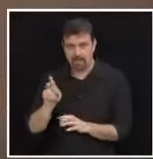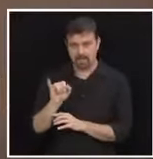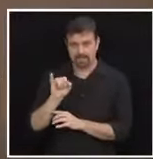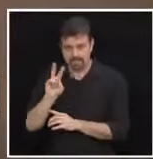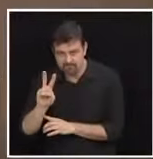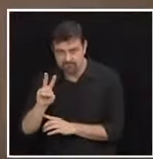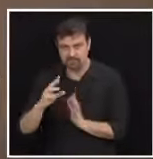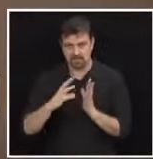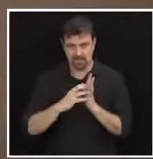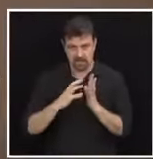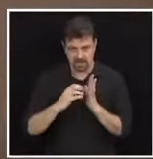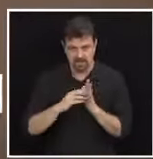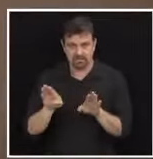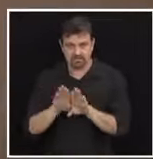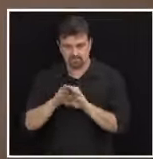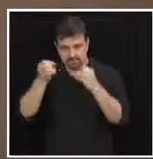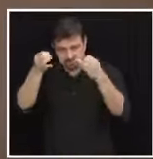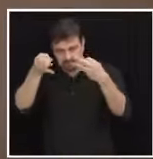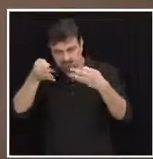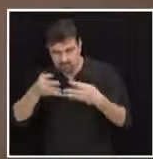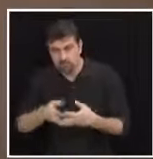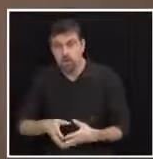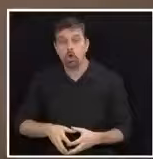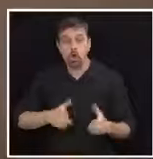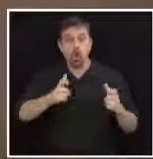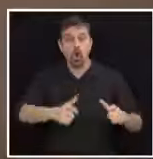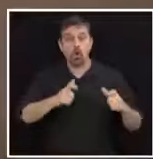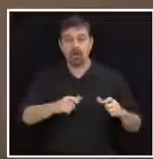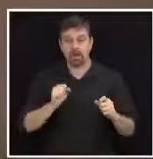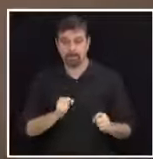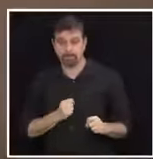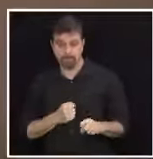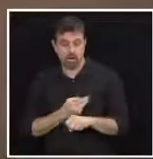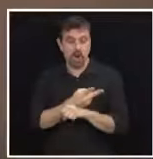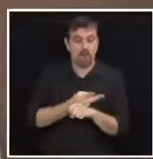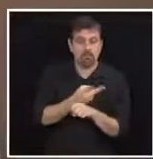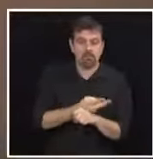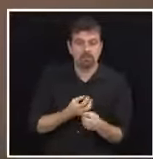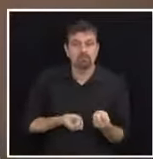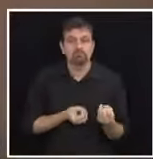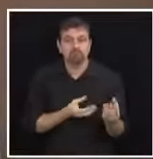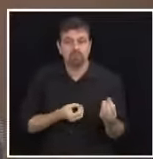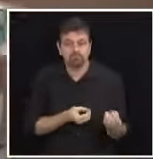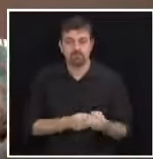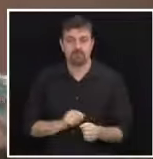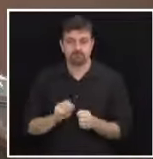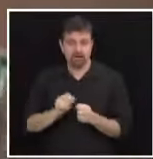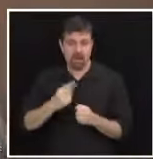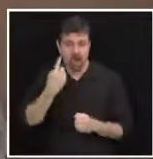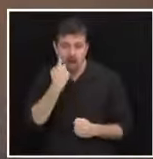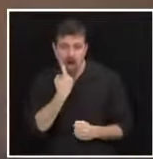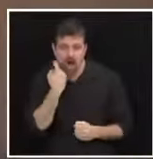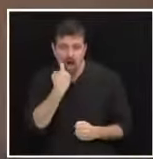AIDS, falando também quais são os locais onde vocês podem procurar informação para realizar o teste, tanto do